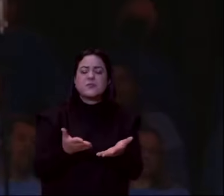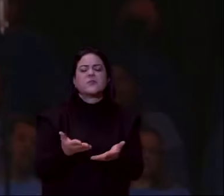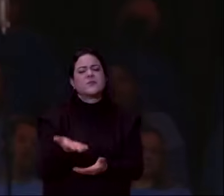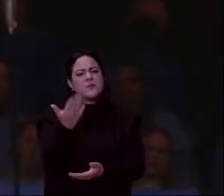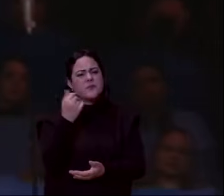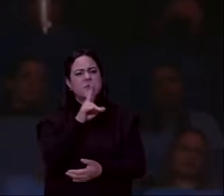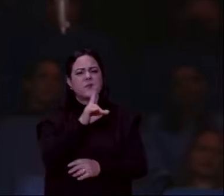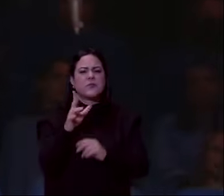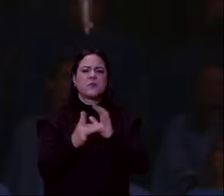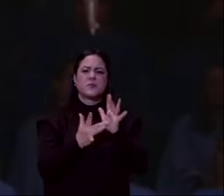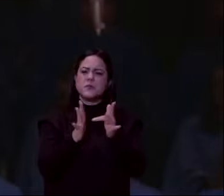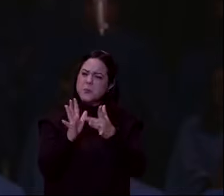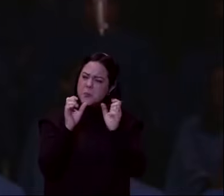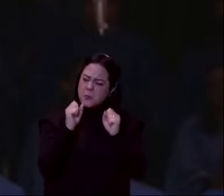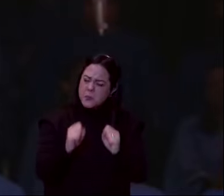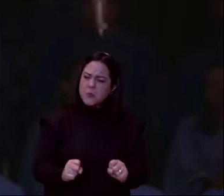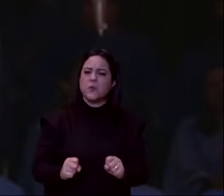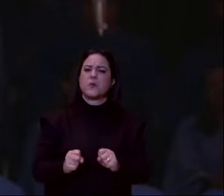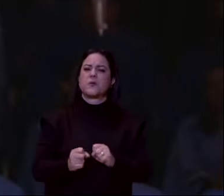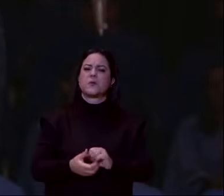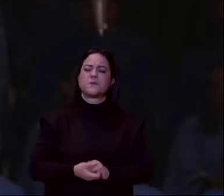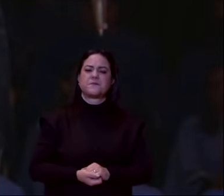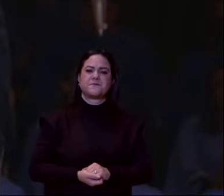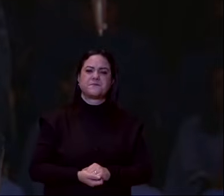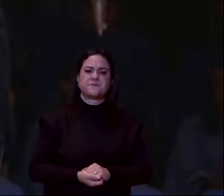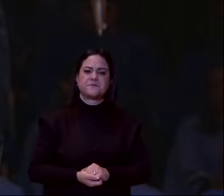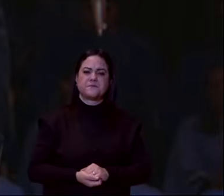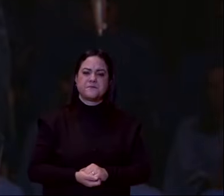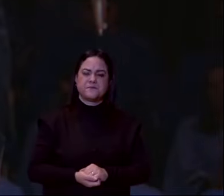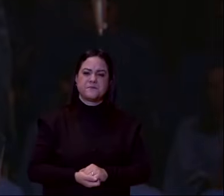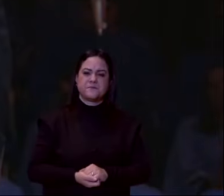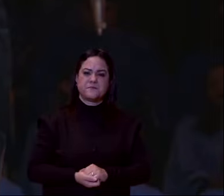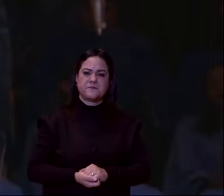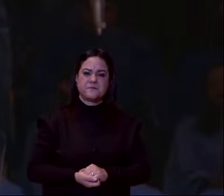vem, em nome de Jesus, pode vir. Venha.